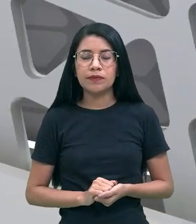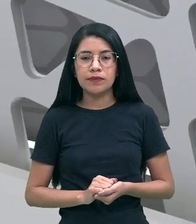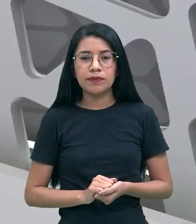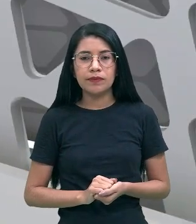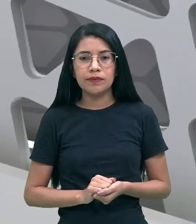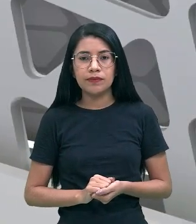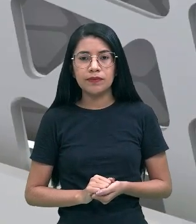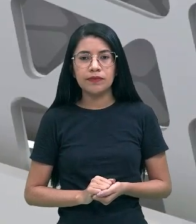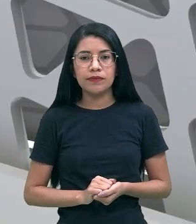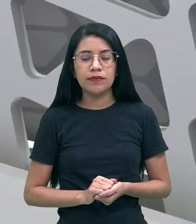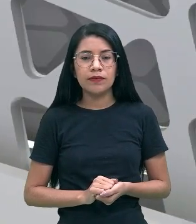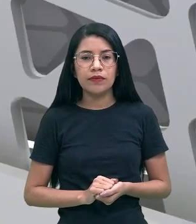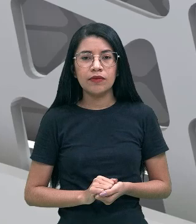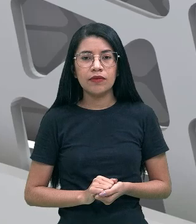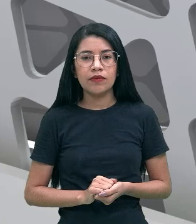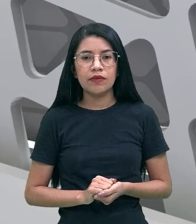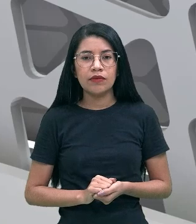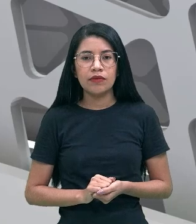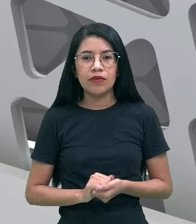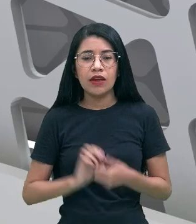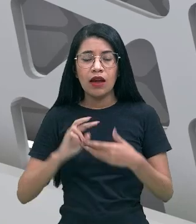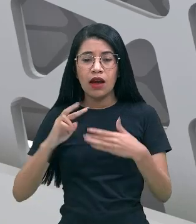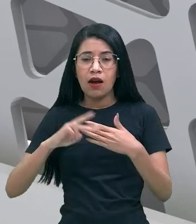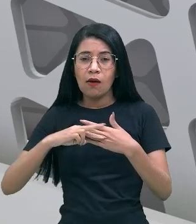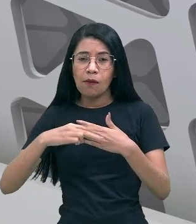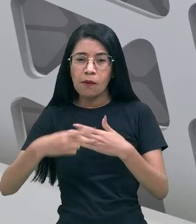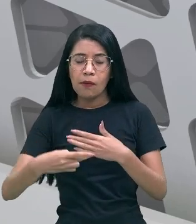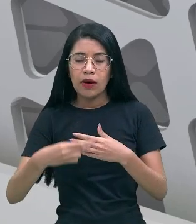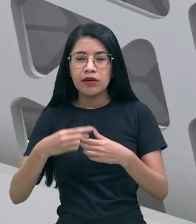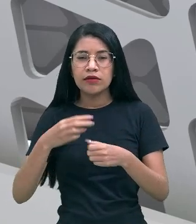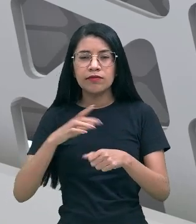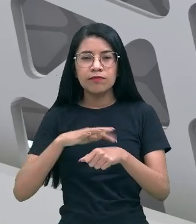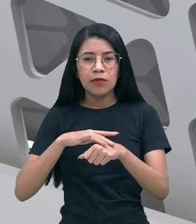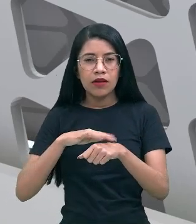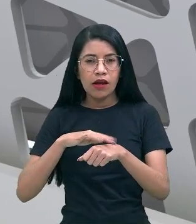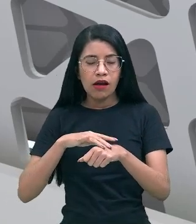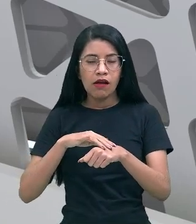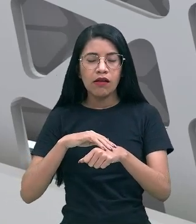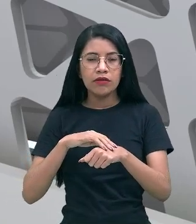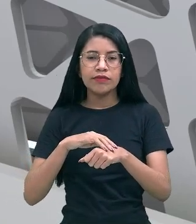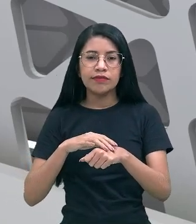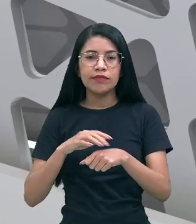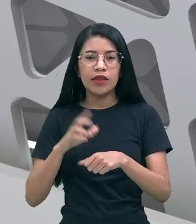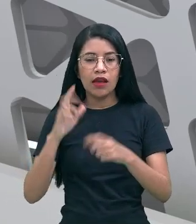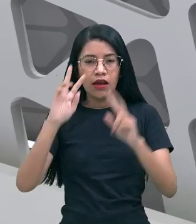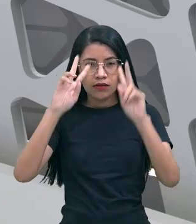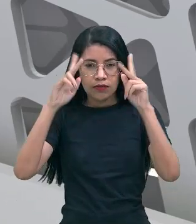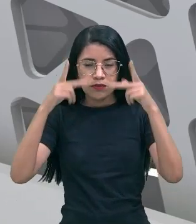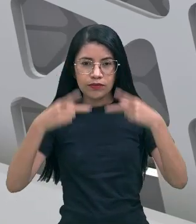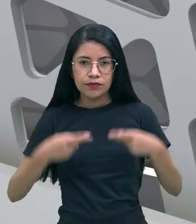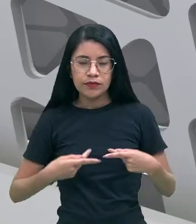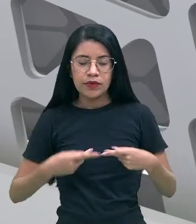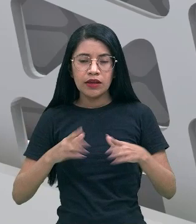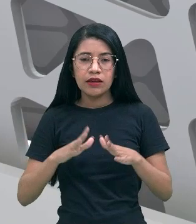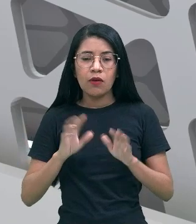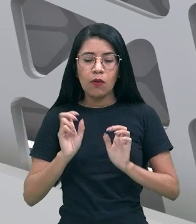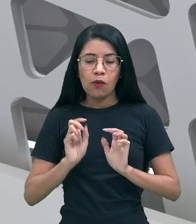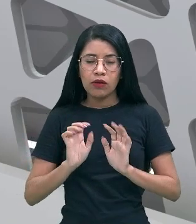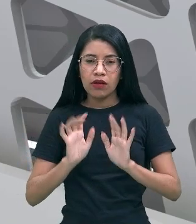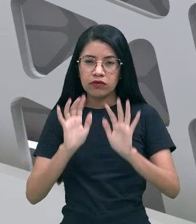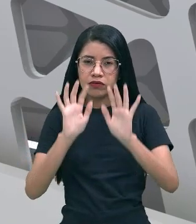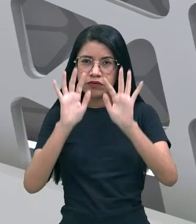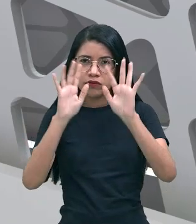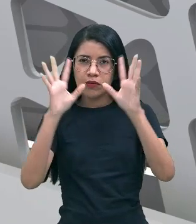causa problemas à saúde do ser humano. Quando essa fumaça